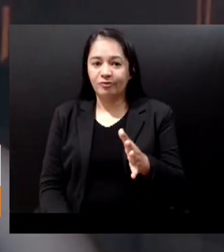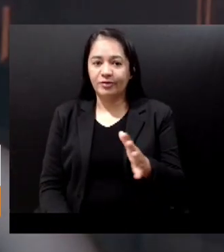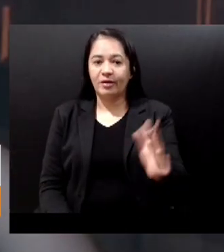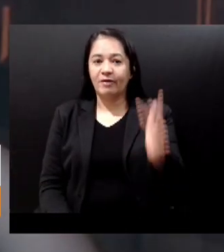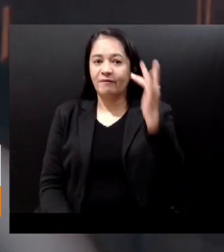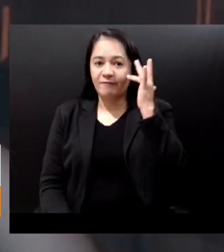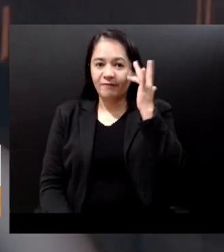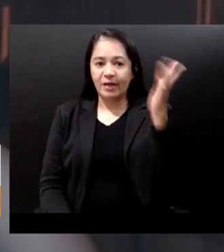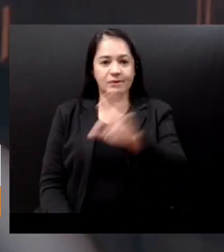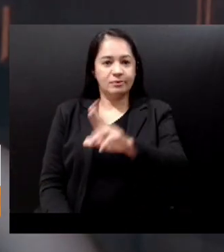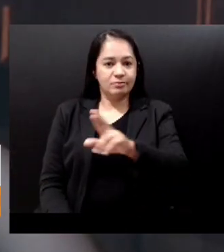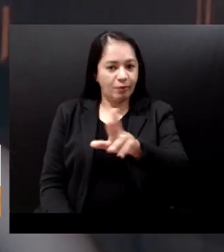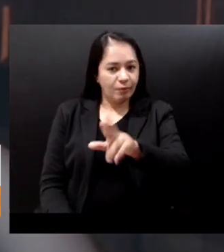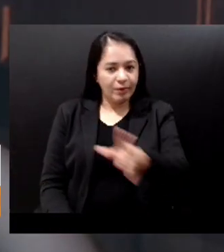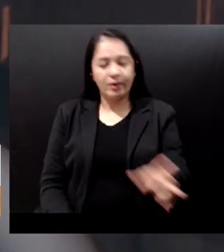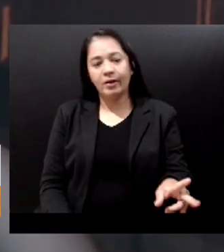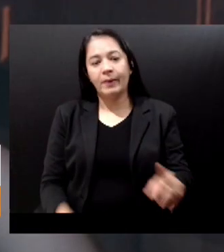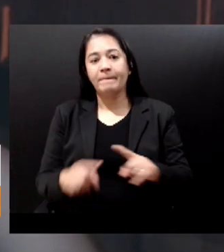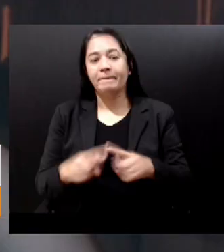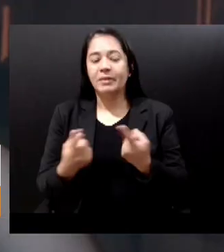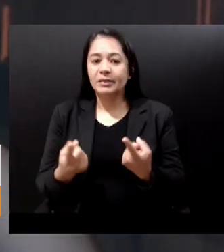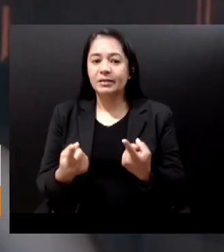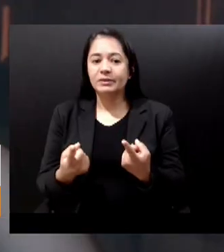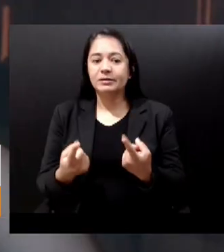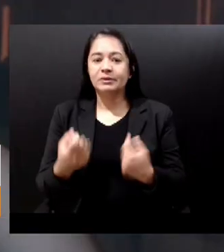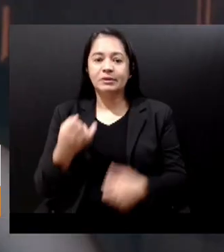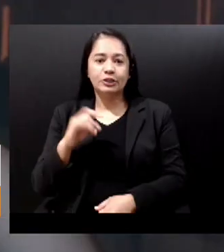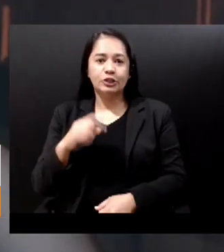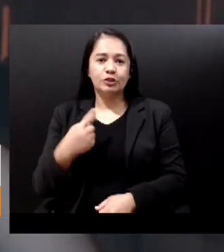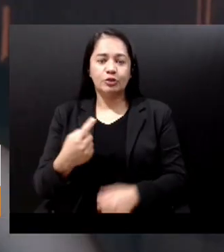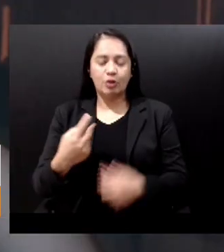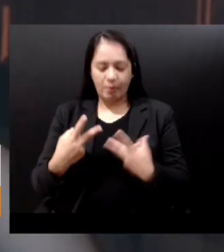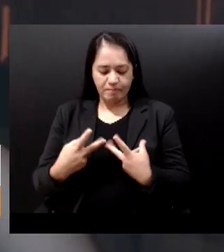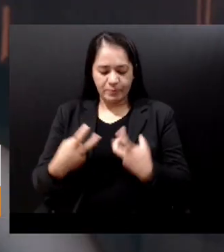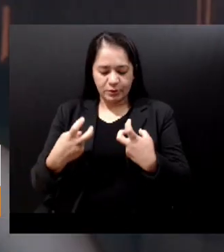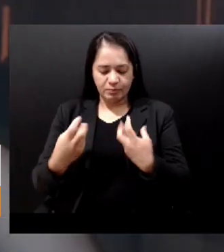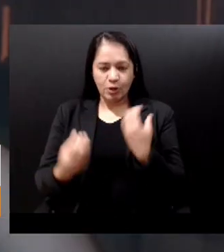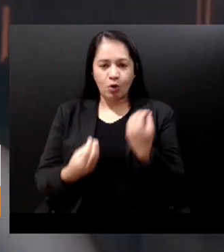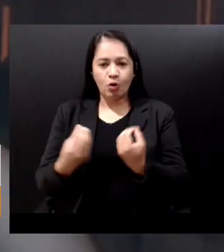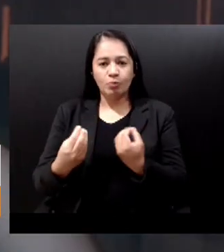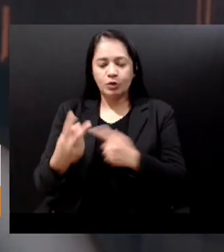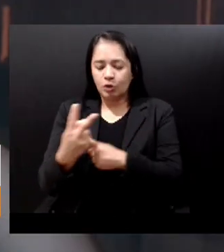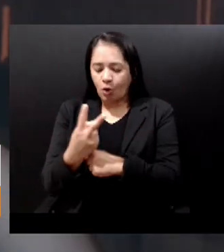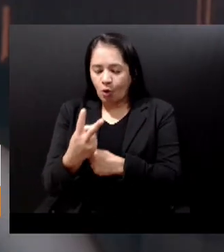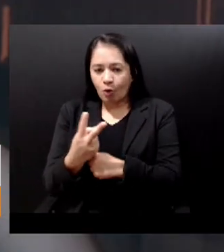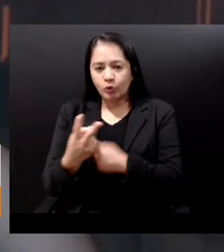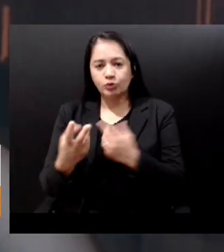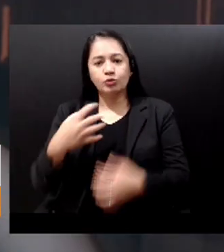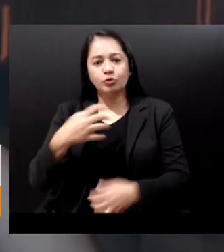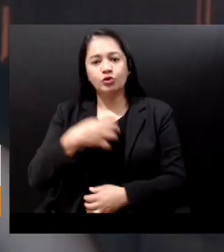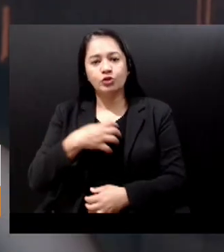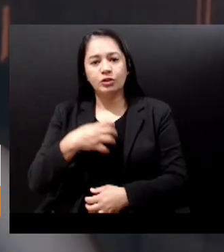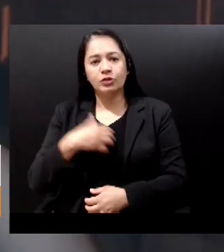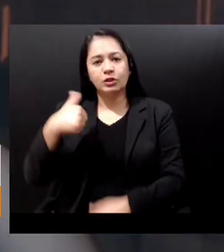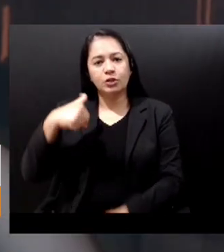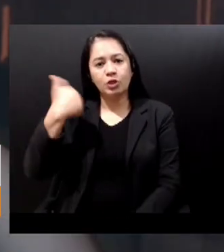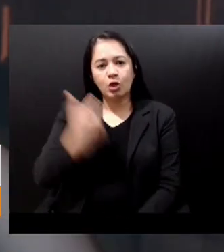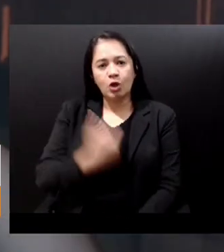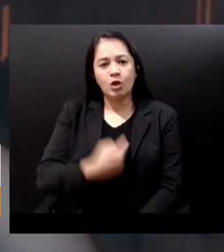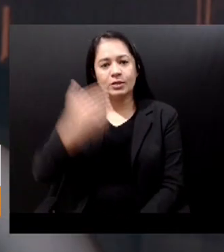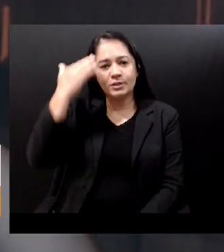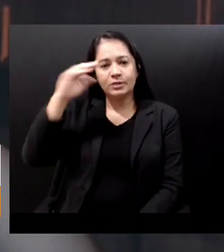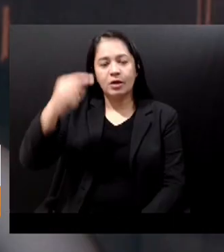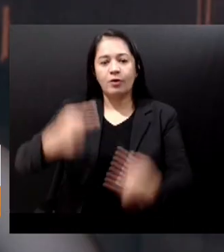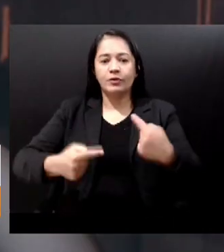é, talvez se a gente pudesse olhar para a forma como a gente está se cuidando e para a forma como a gente se entende, seria uma discussão muito mais profunda e que